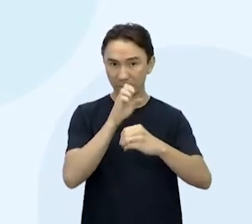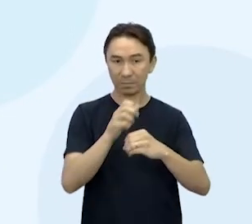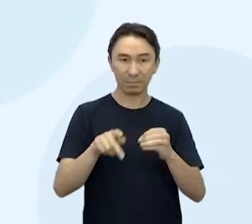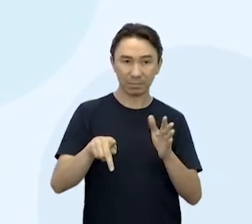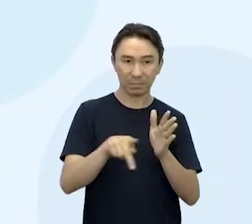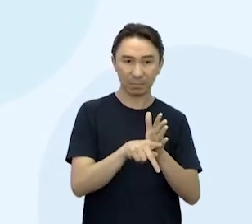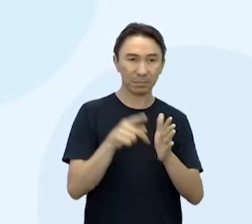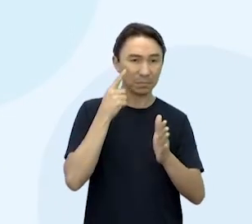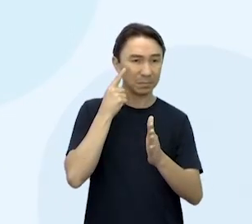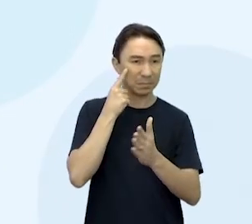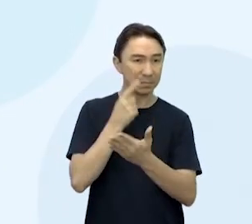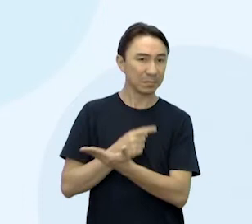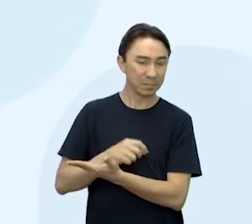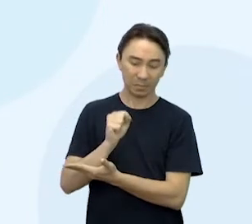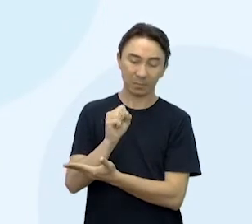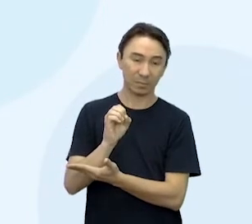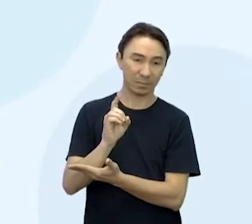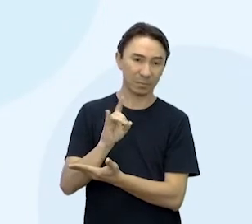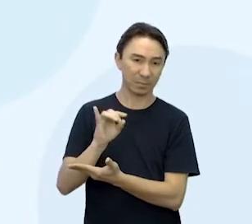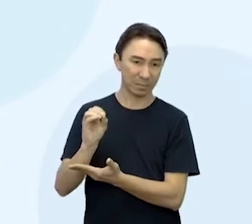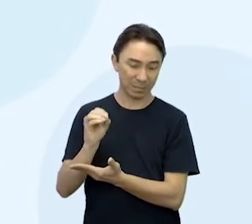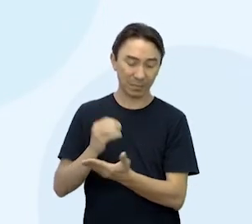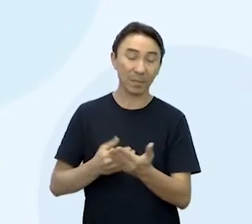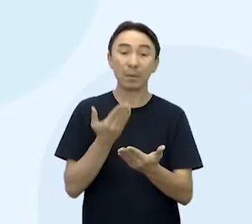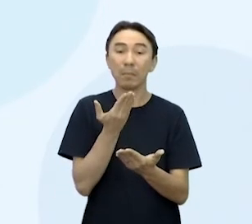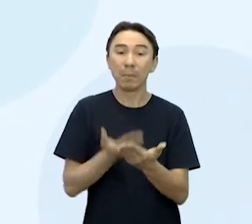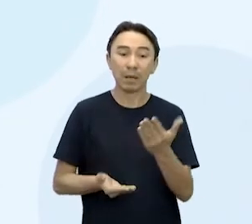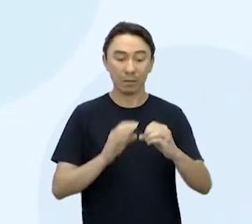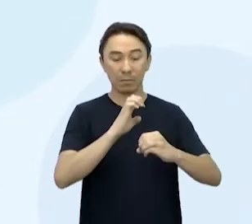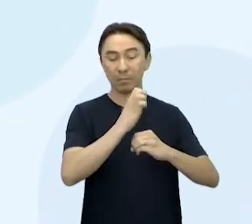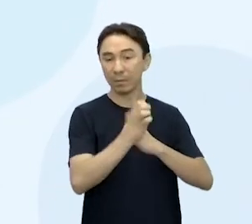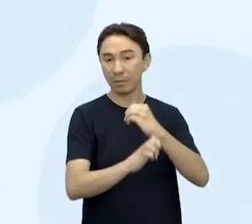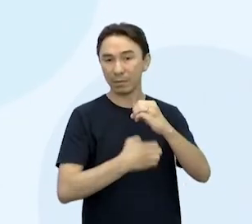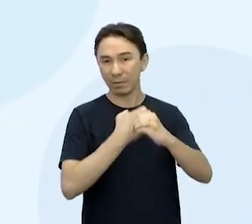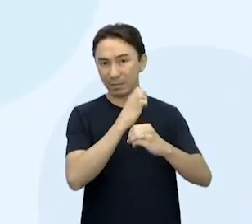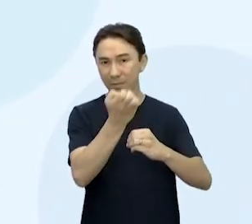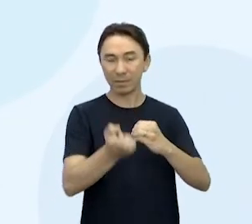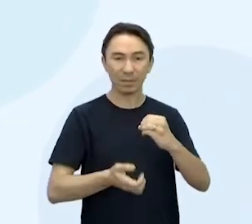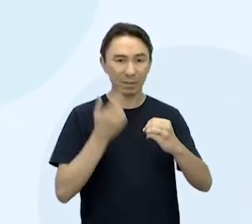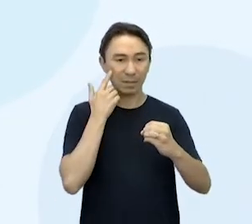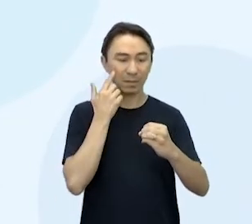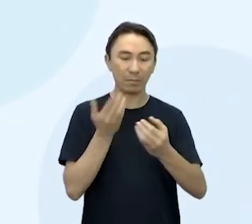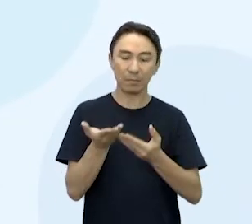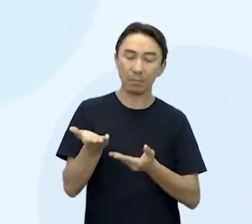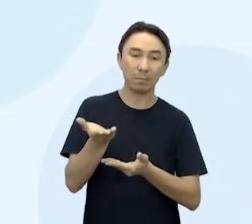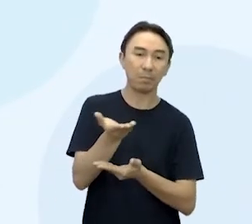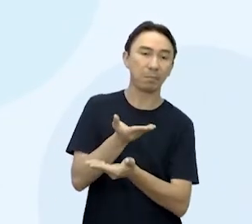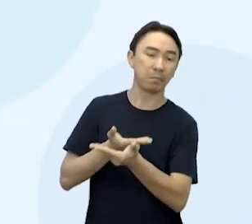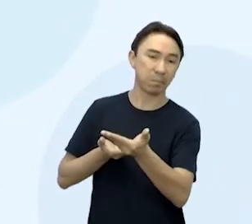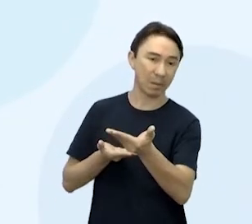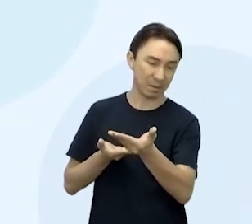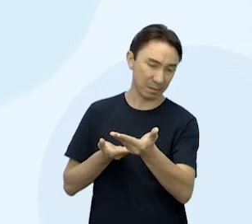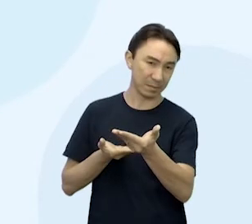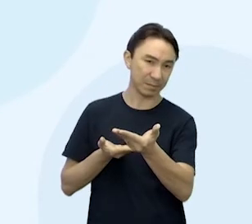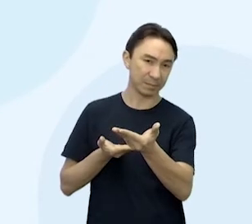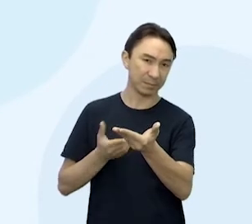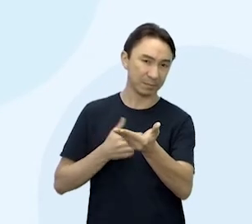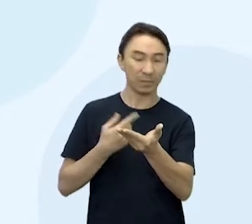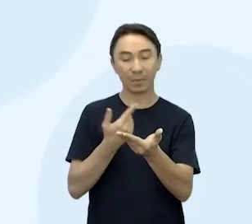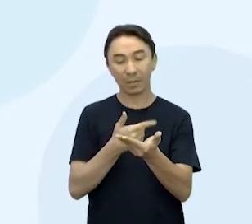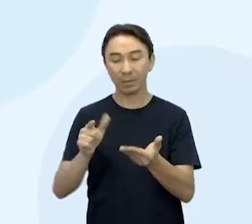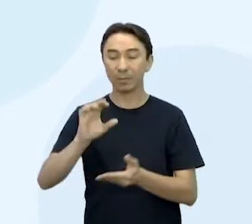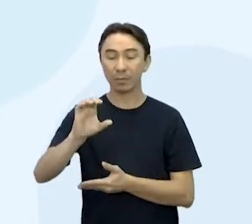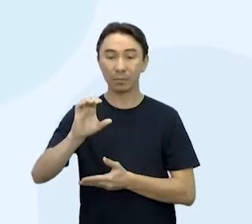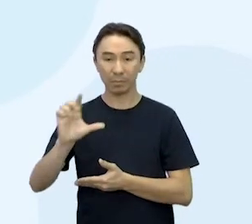perde, tá? Então, esse elétron, ele acaba sendo transferido aí para o